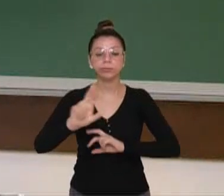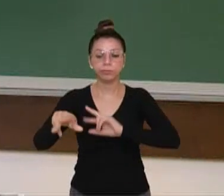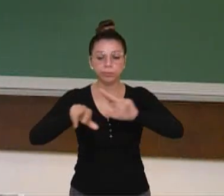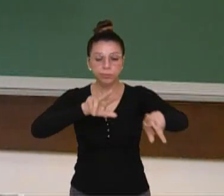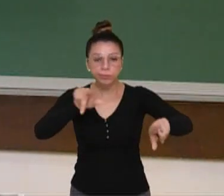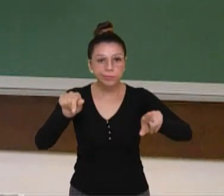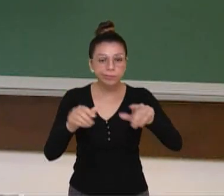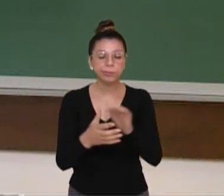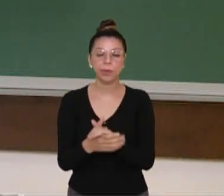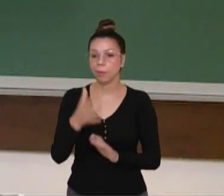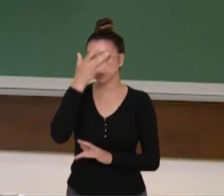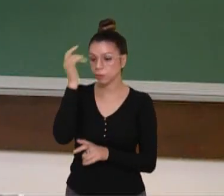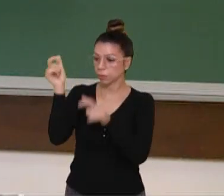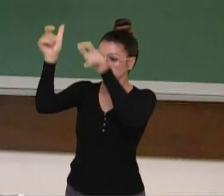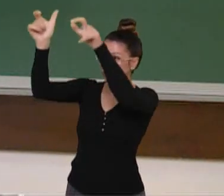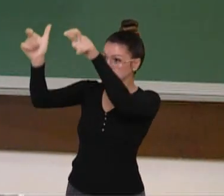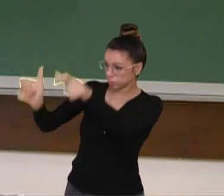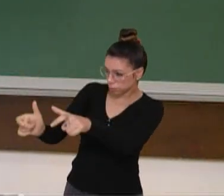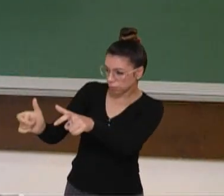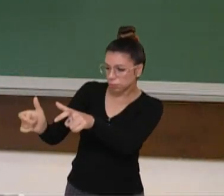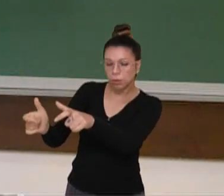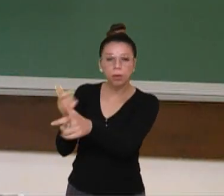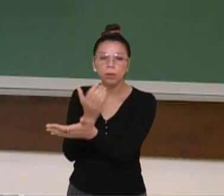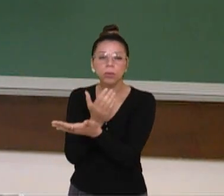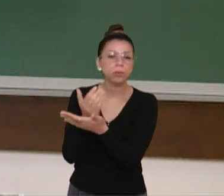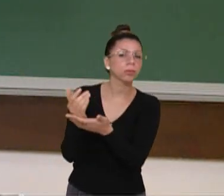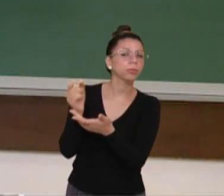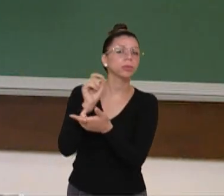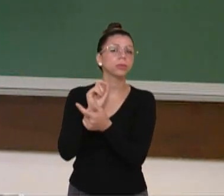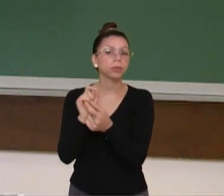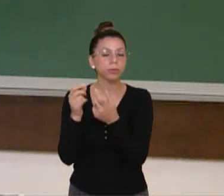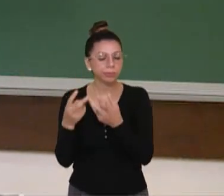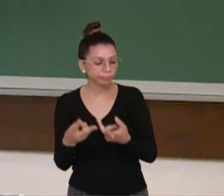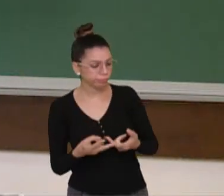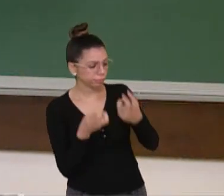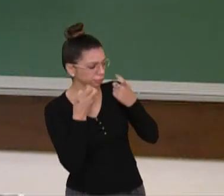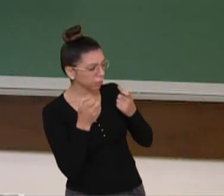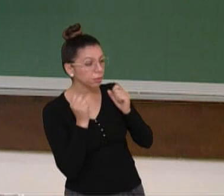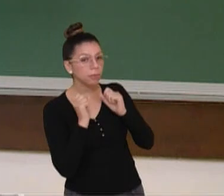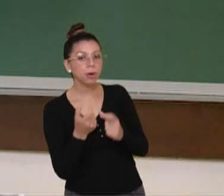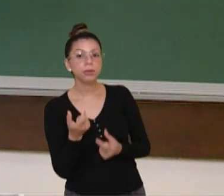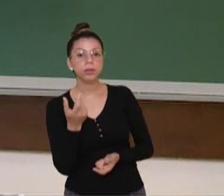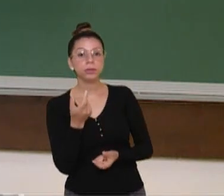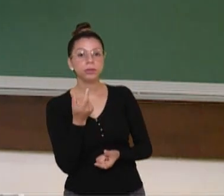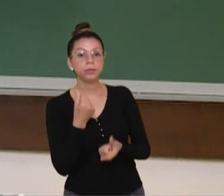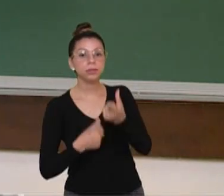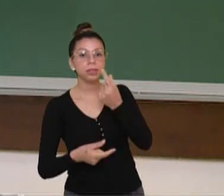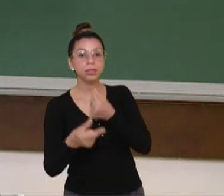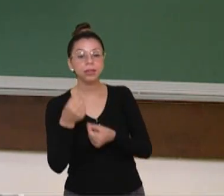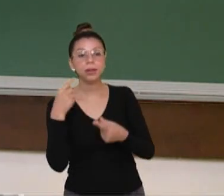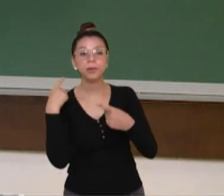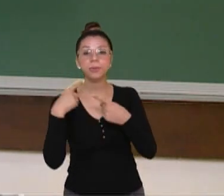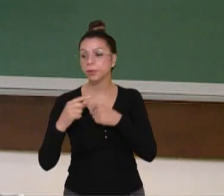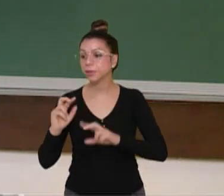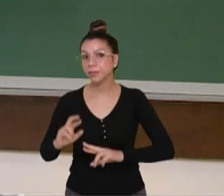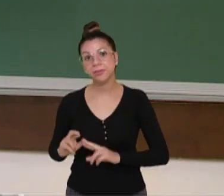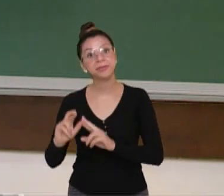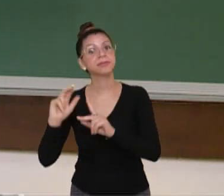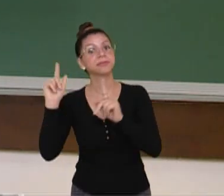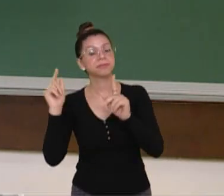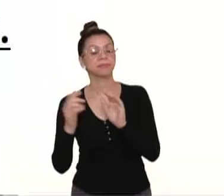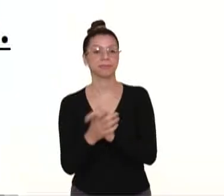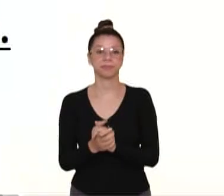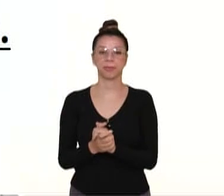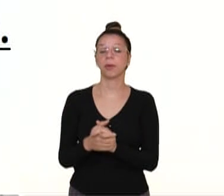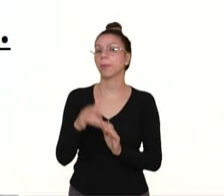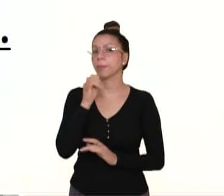quem é daquele local começou a perceber que eles podiam ganhar dinheiro com isso, porque eram coisas diferentes. Então, imagina que você sai